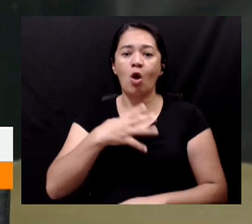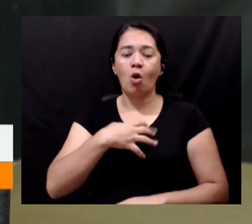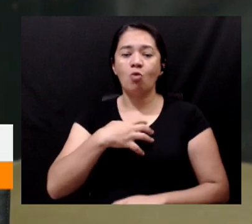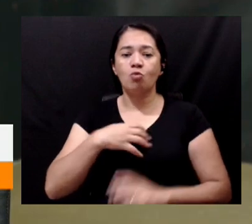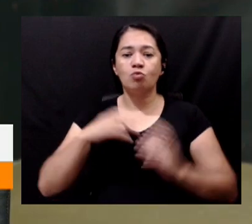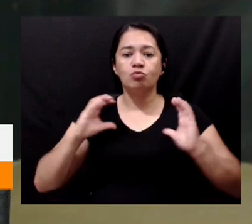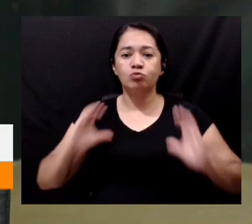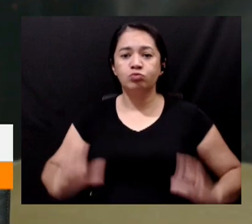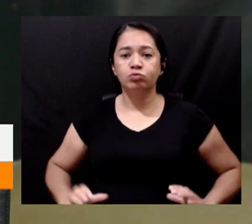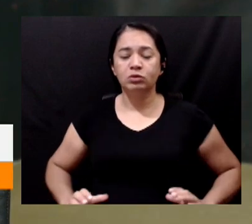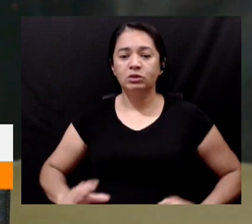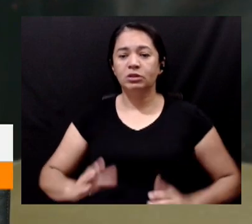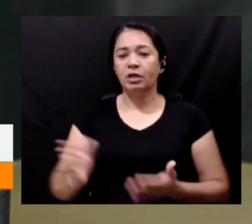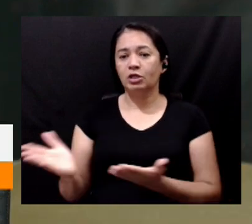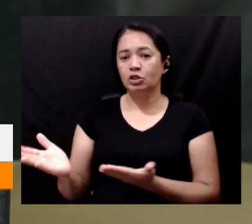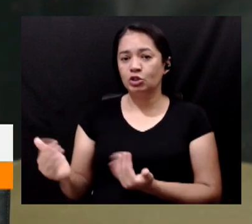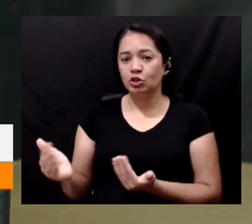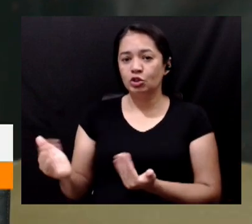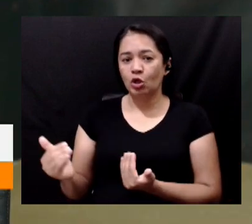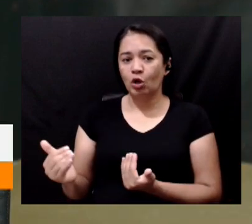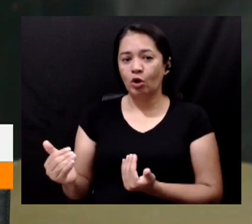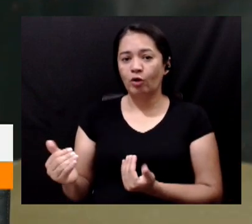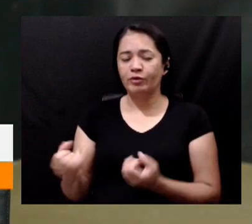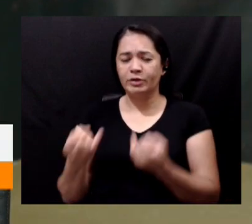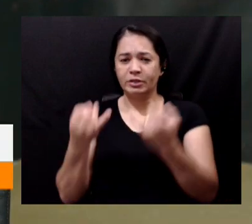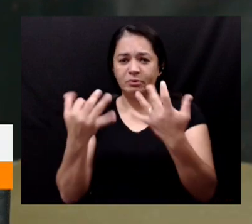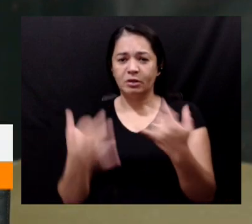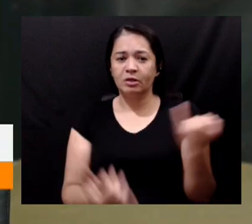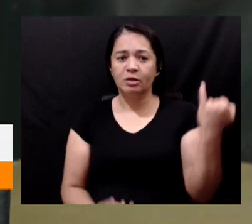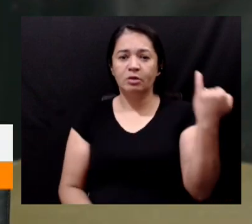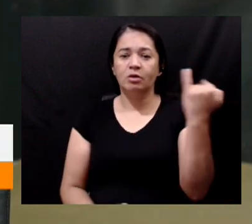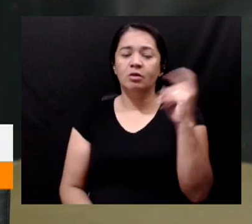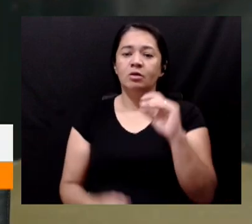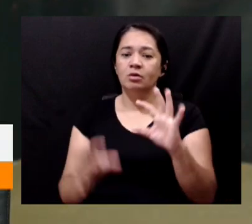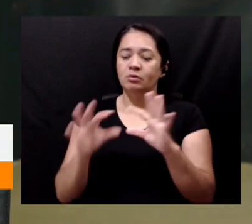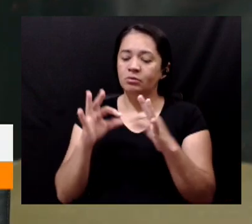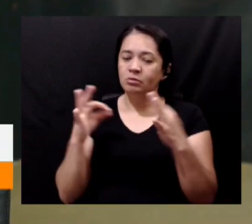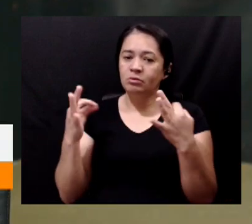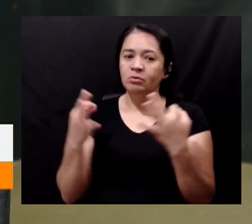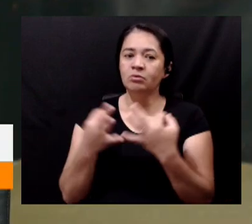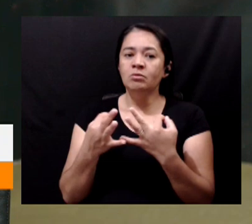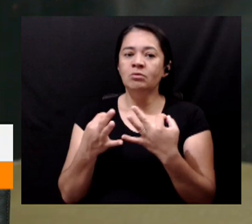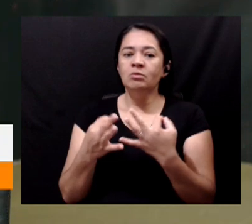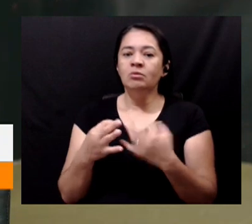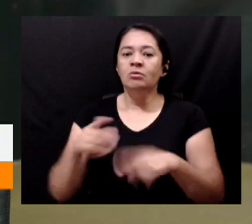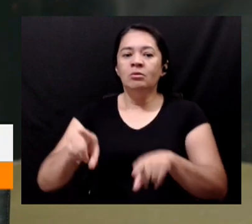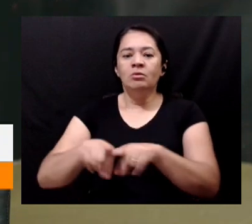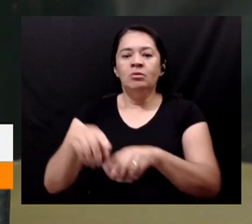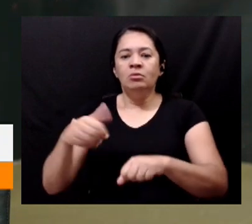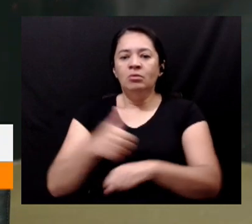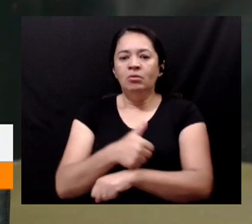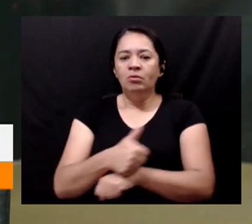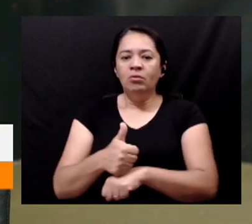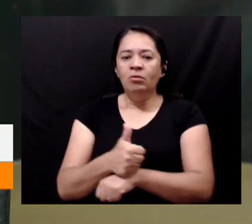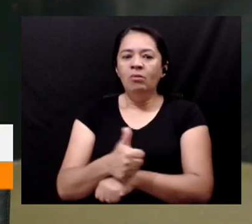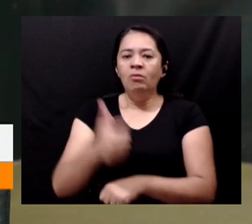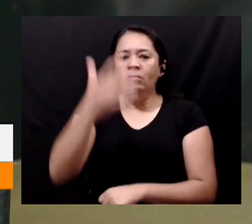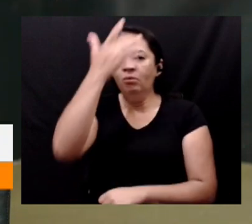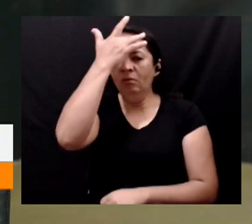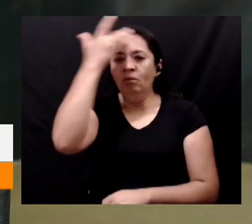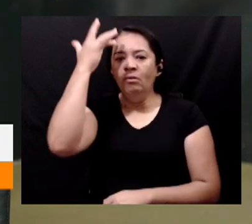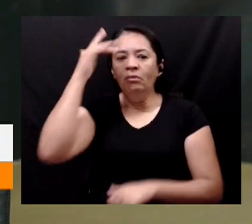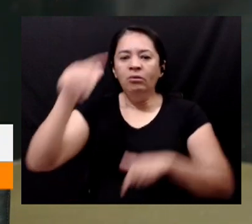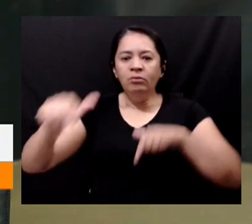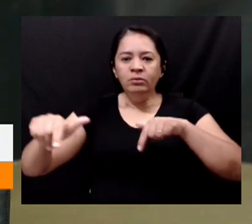jovens. A entidade reforça a importância dos pais, educadores escolares e profissionais de saúde mental para que trabalhem com as crianças